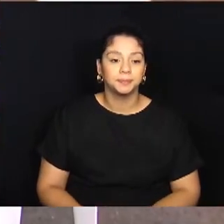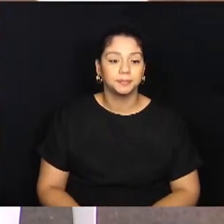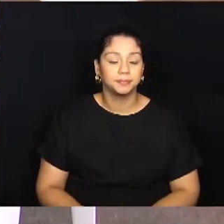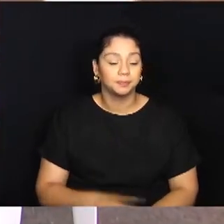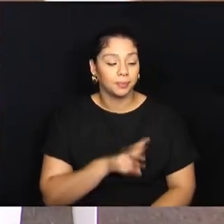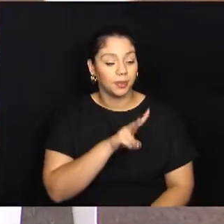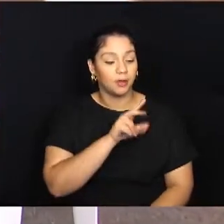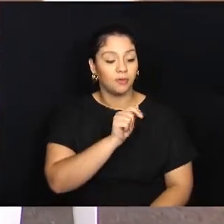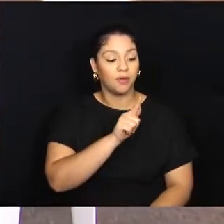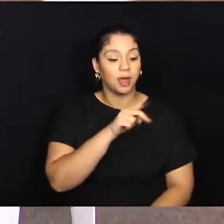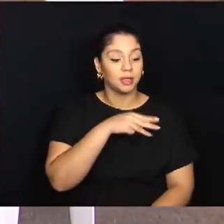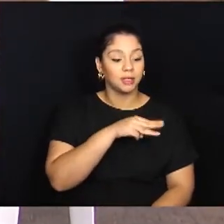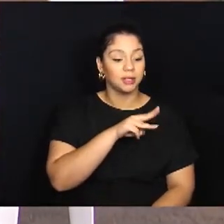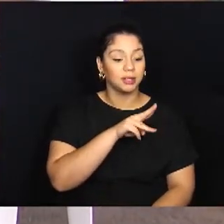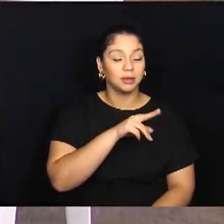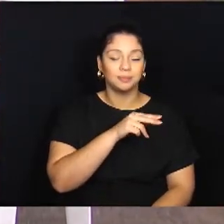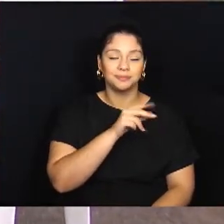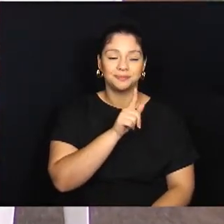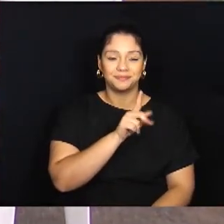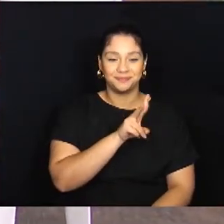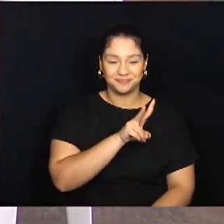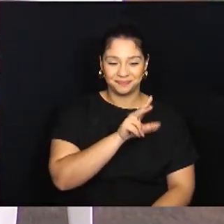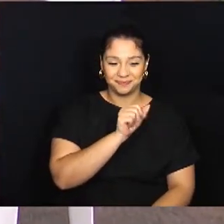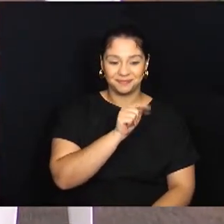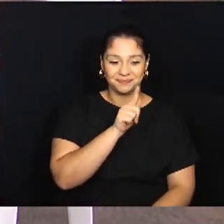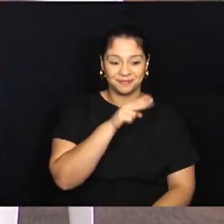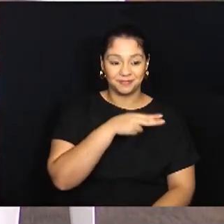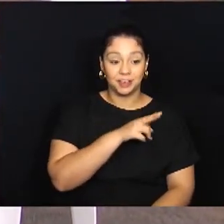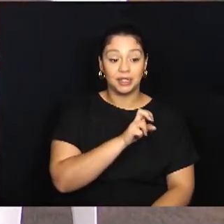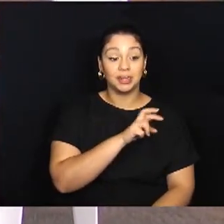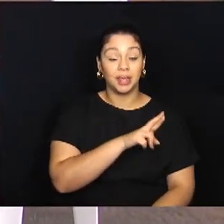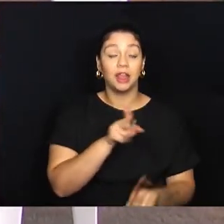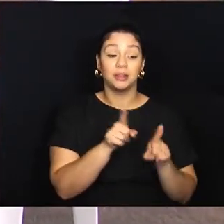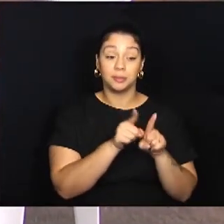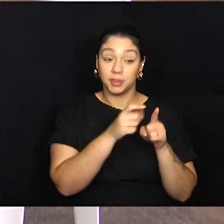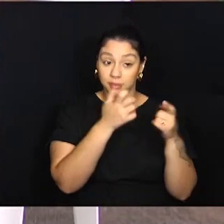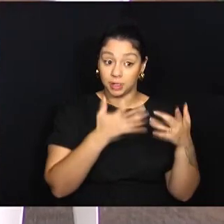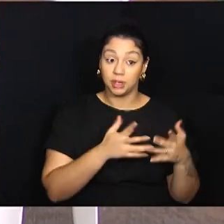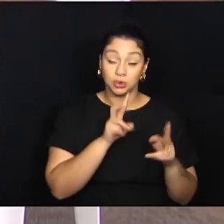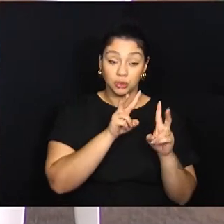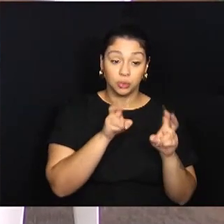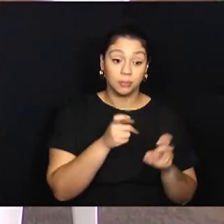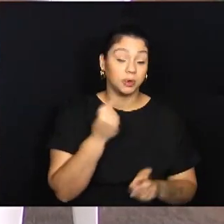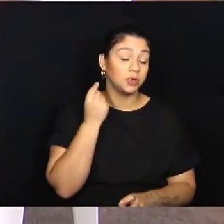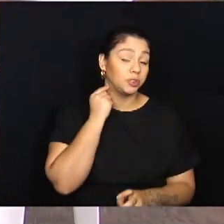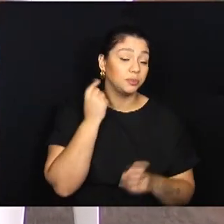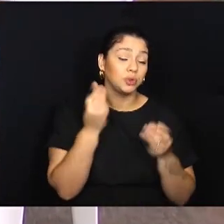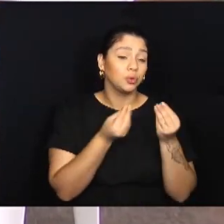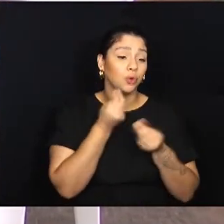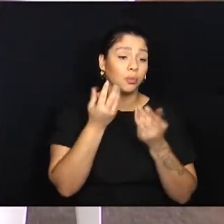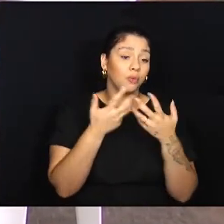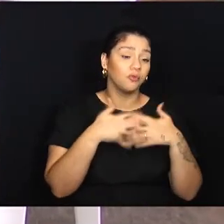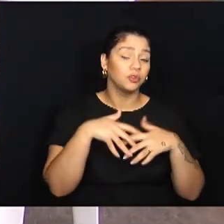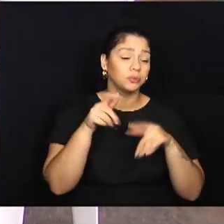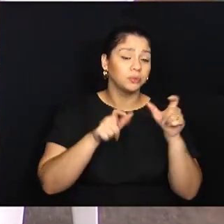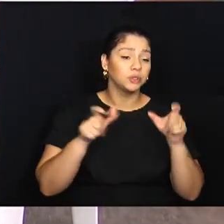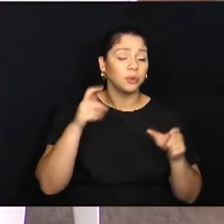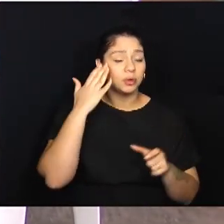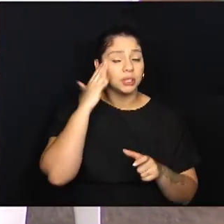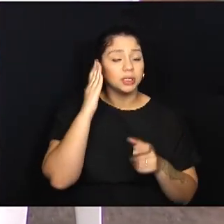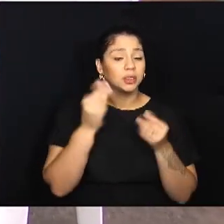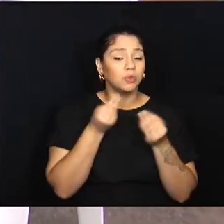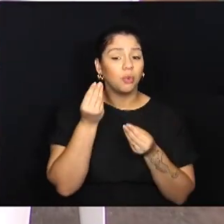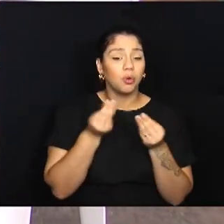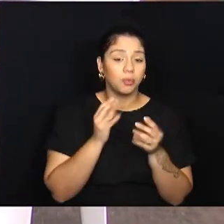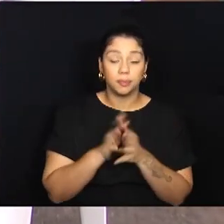Wagner, é importante que a gente reforce também essa questão do chip, né? Como que funciona isso para o pessoal entender direitinho em casa?